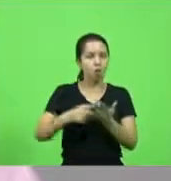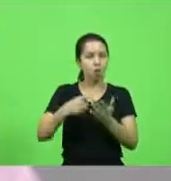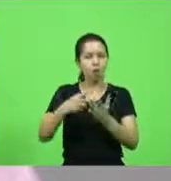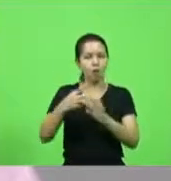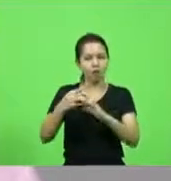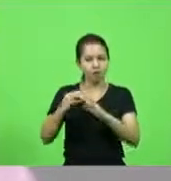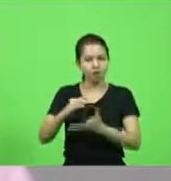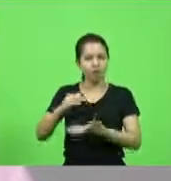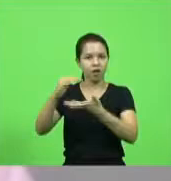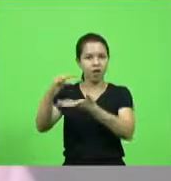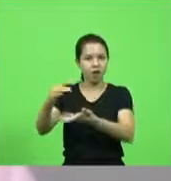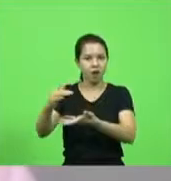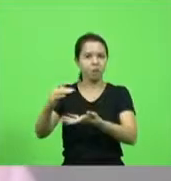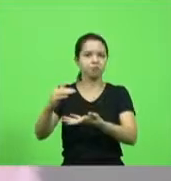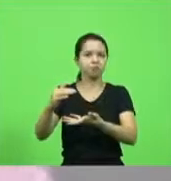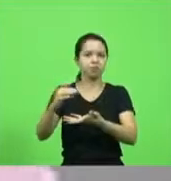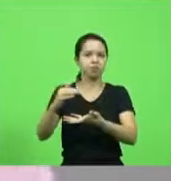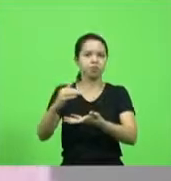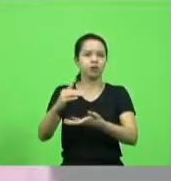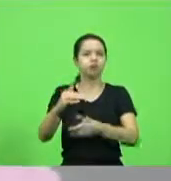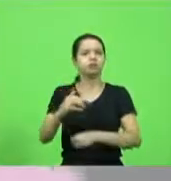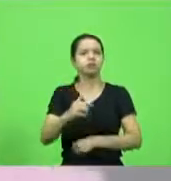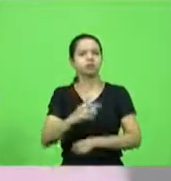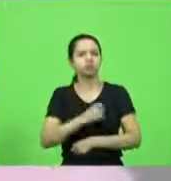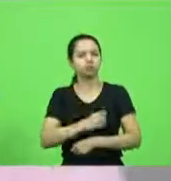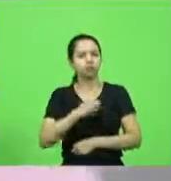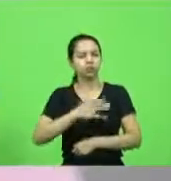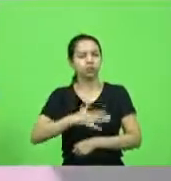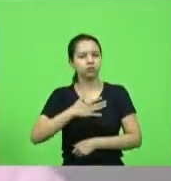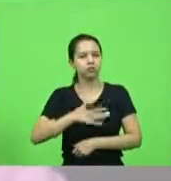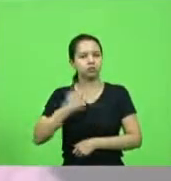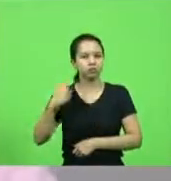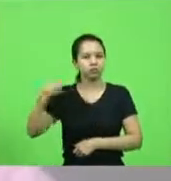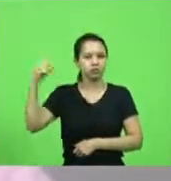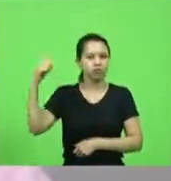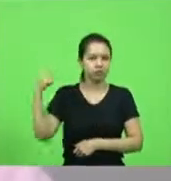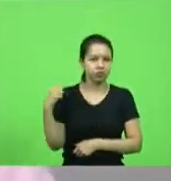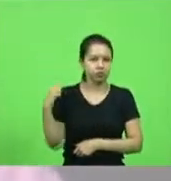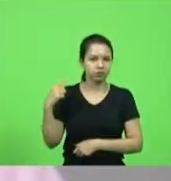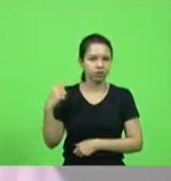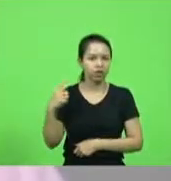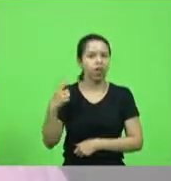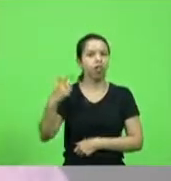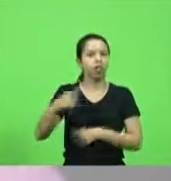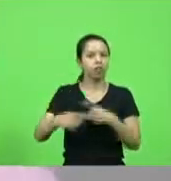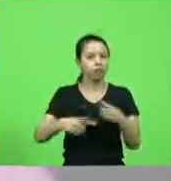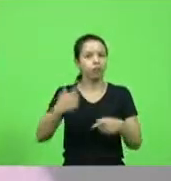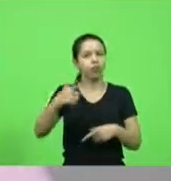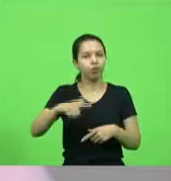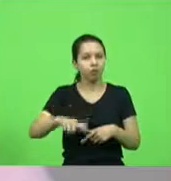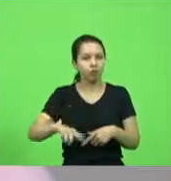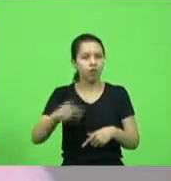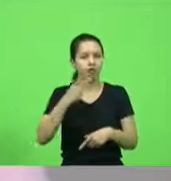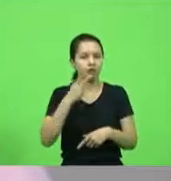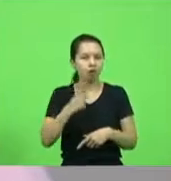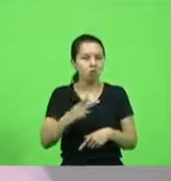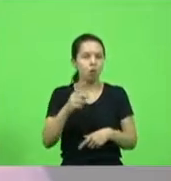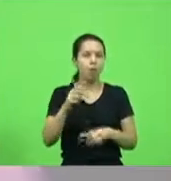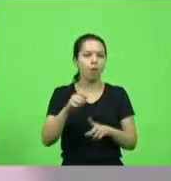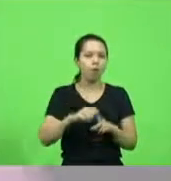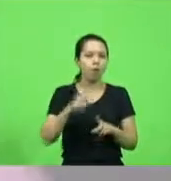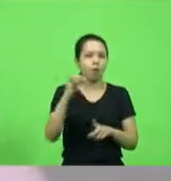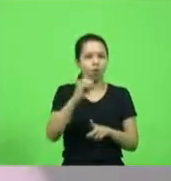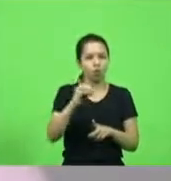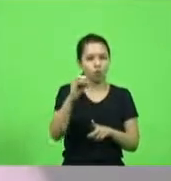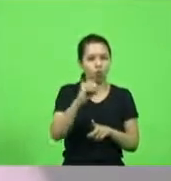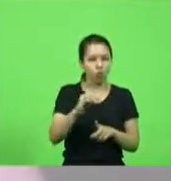depois se comprometeu em reiniciar em outubro e veio uma resposta de um ofício aí,